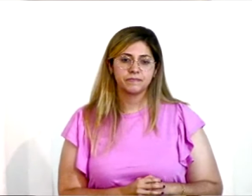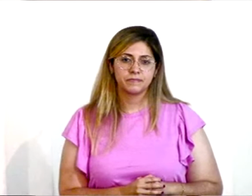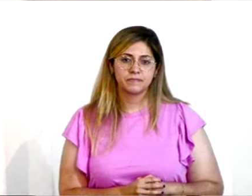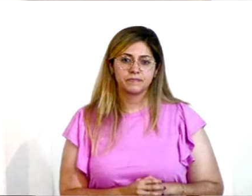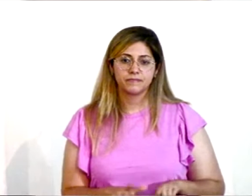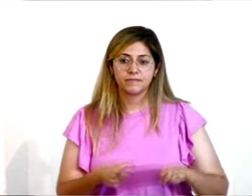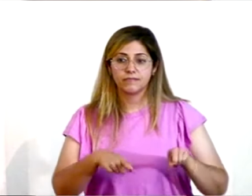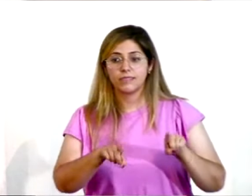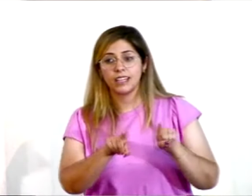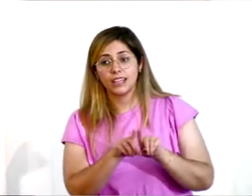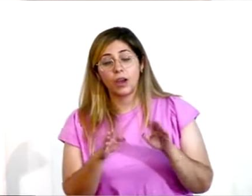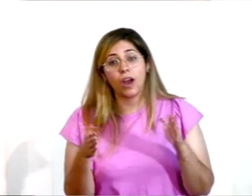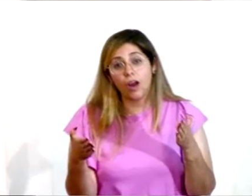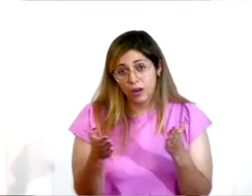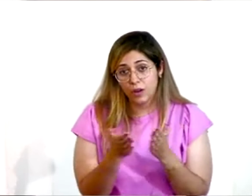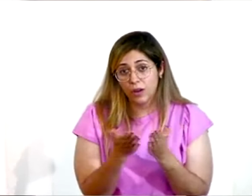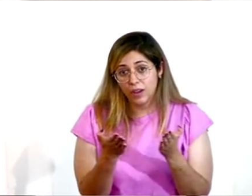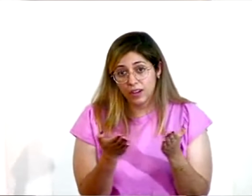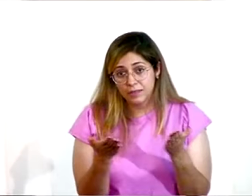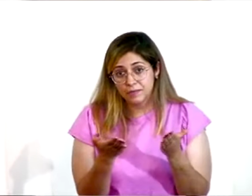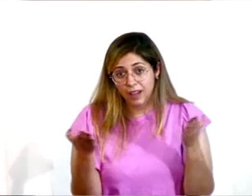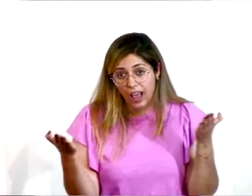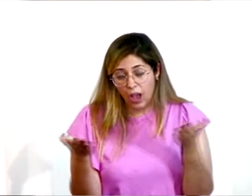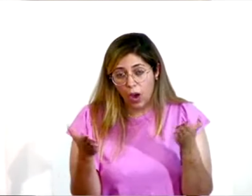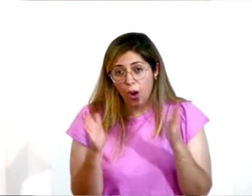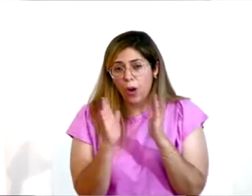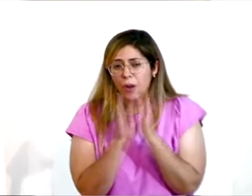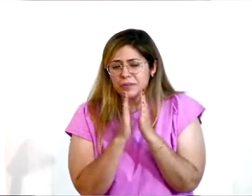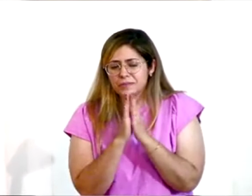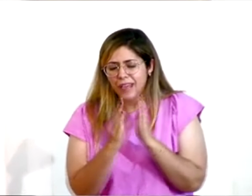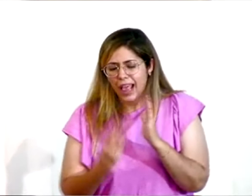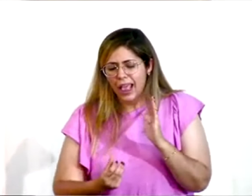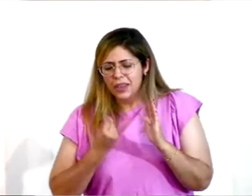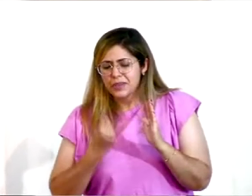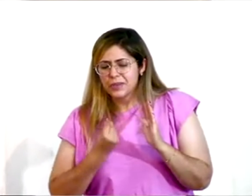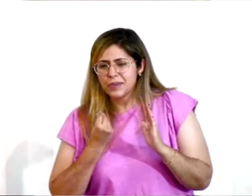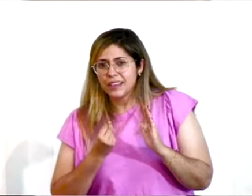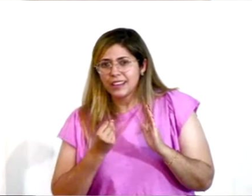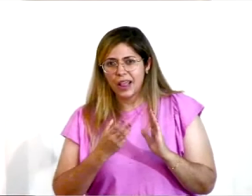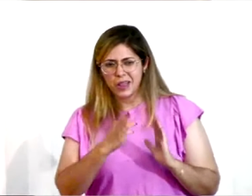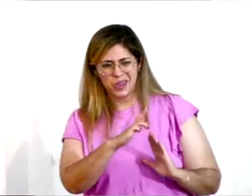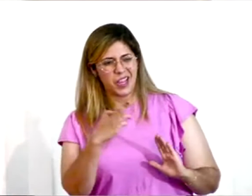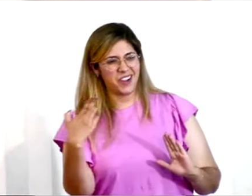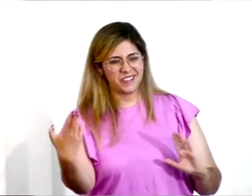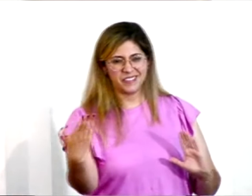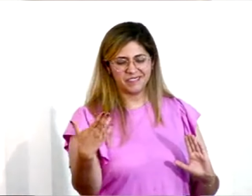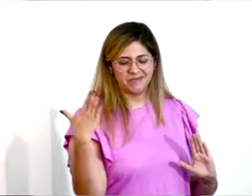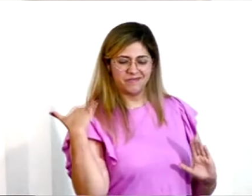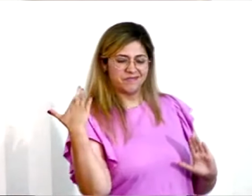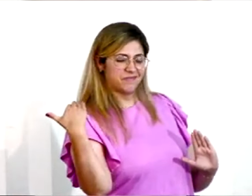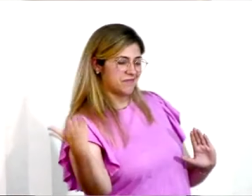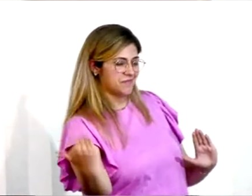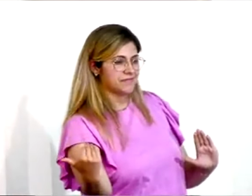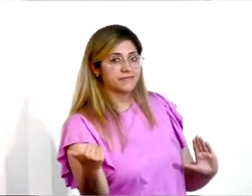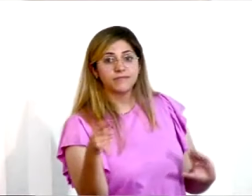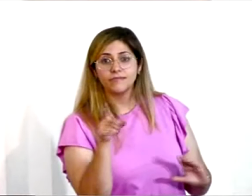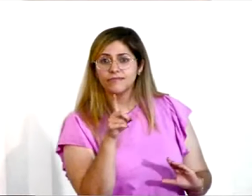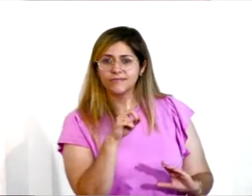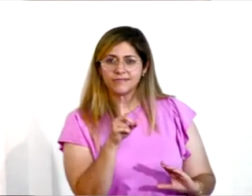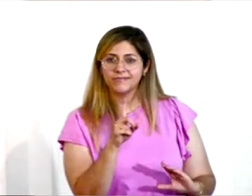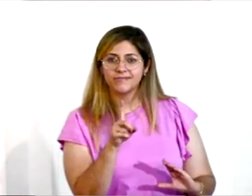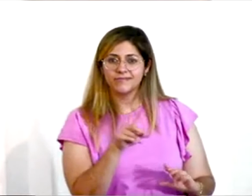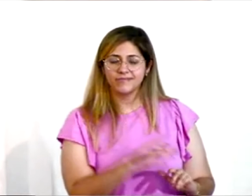É por isso que nós vamos orar, para que a nossa vida seja uma vida, não de um grande nome na terra, porque Saulo teve de perder para ser o que